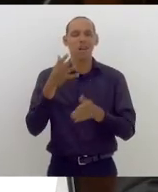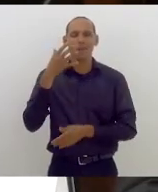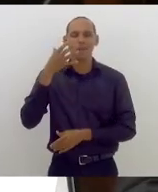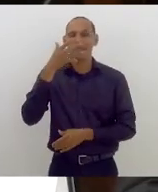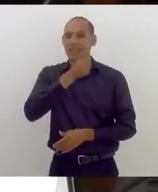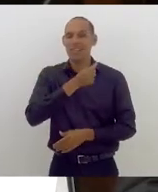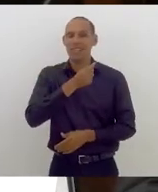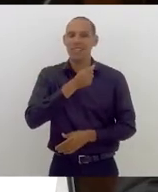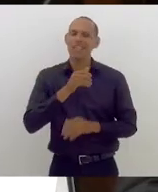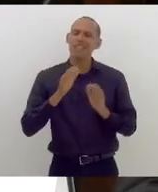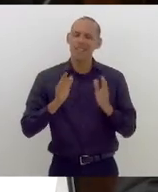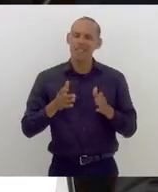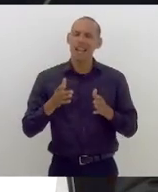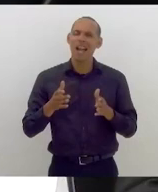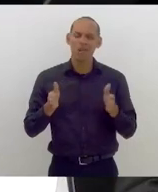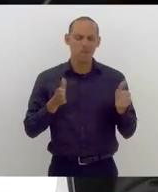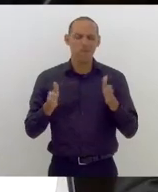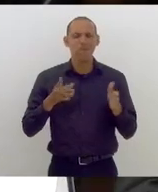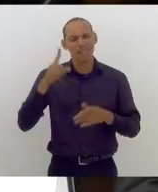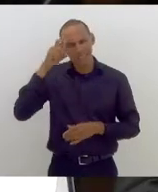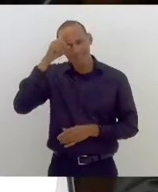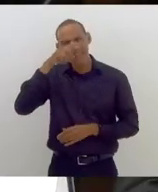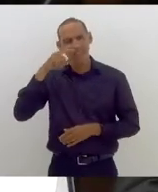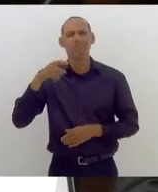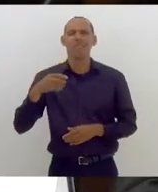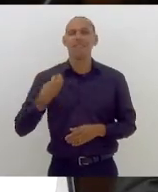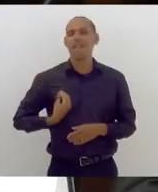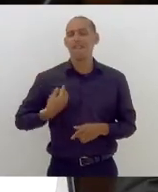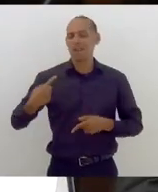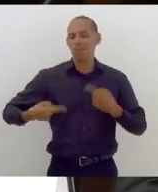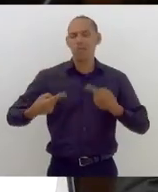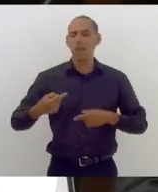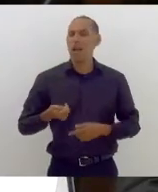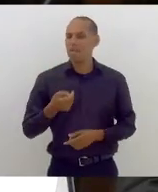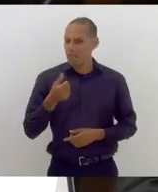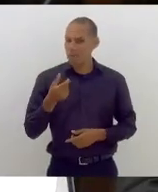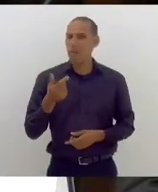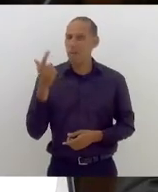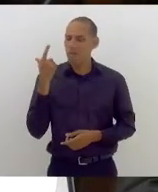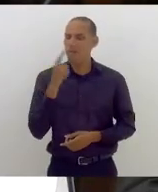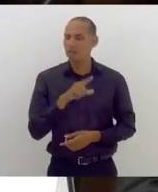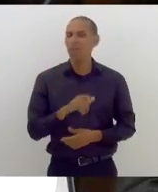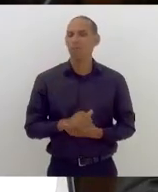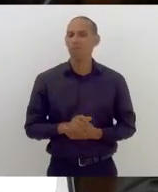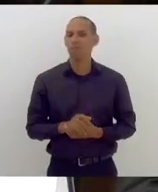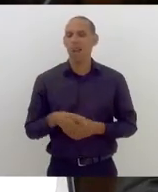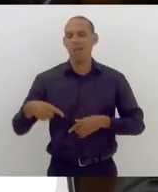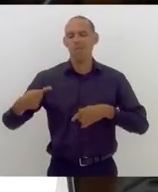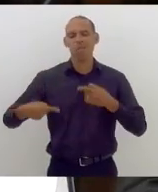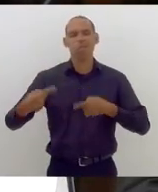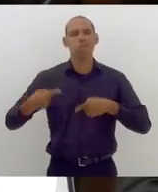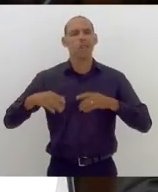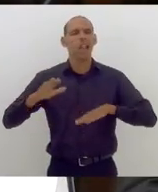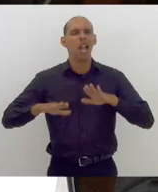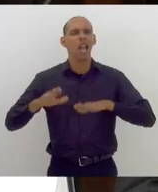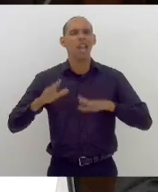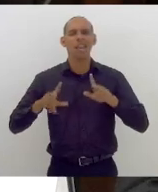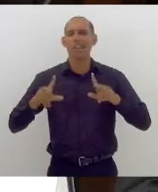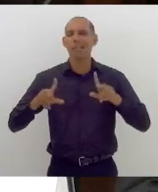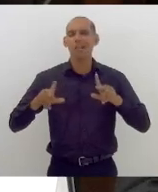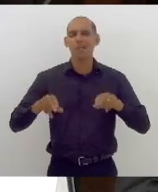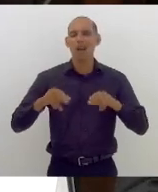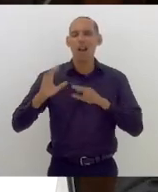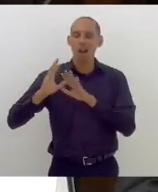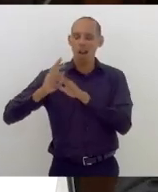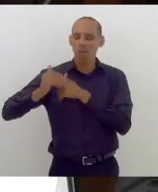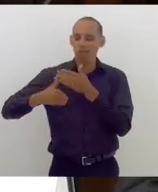passou por momentos duros na vida política, que são para poucos, né? A política, às vezes, ela faz lembrar um pouco a carreira